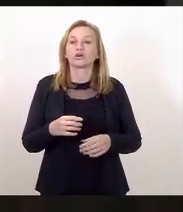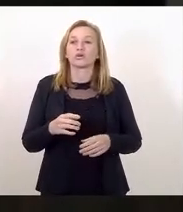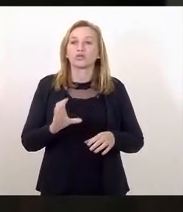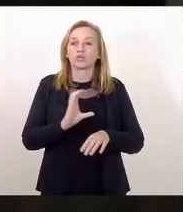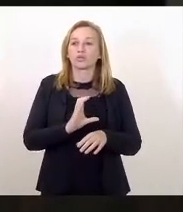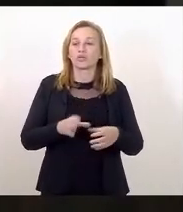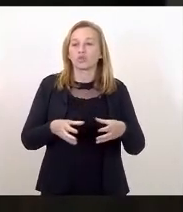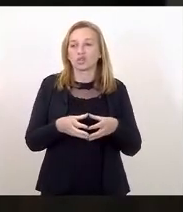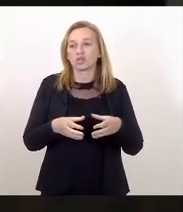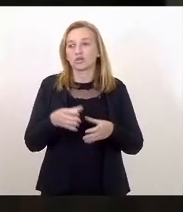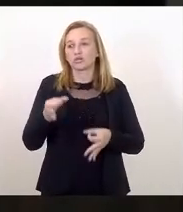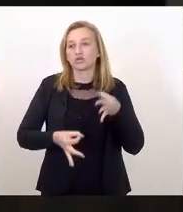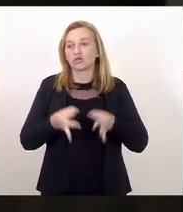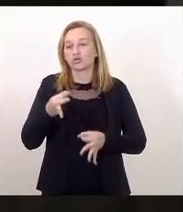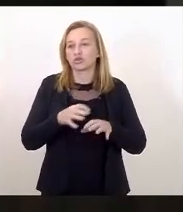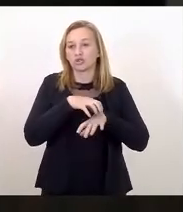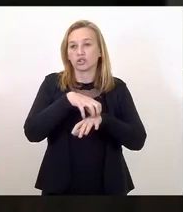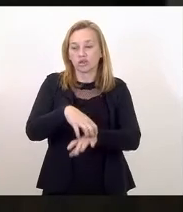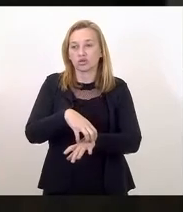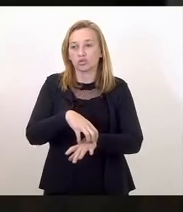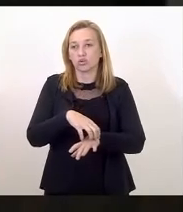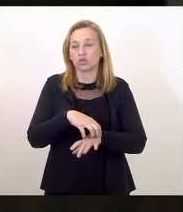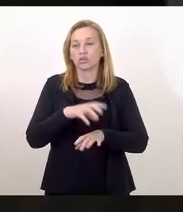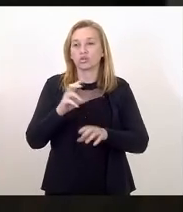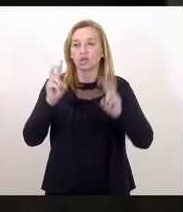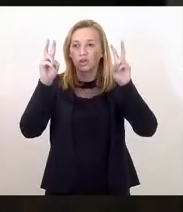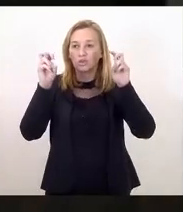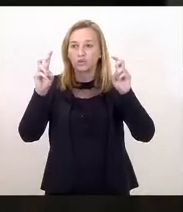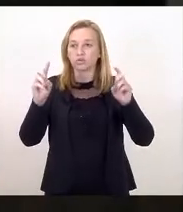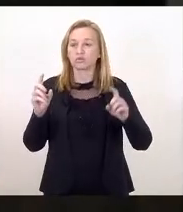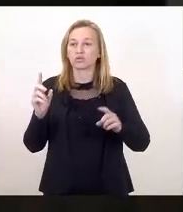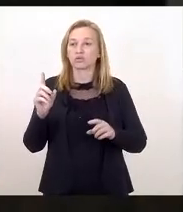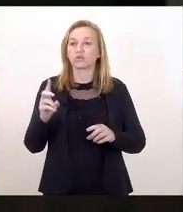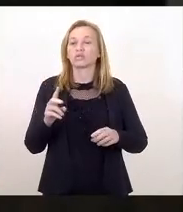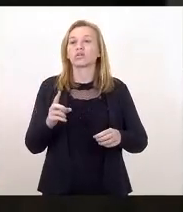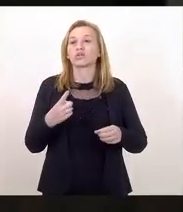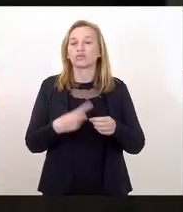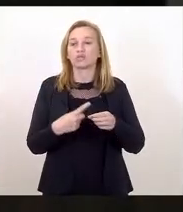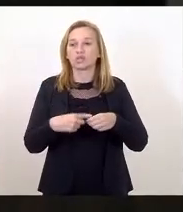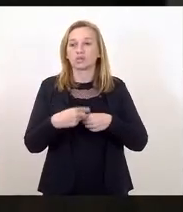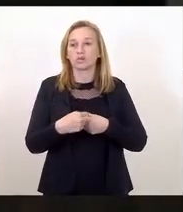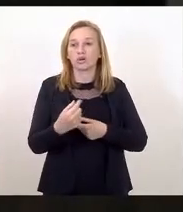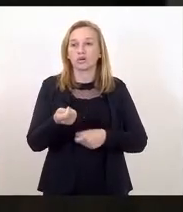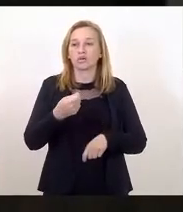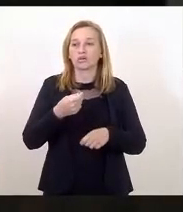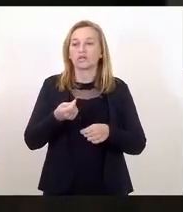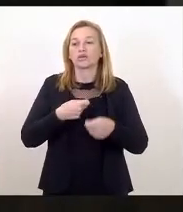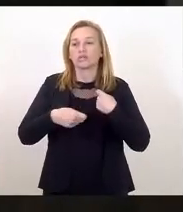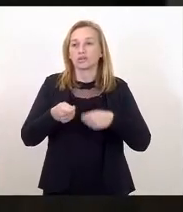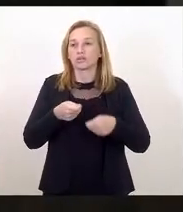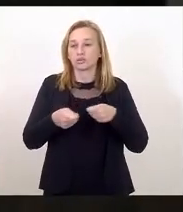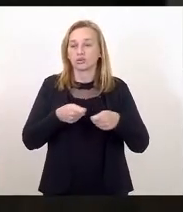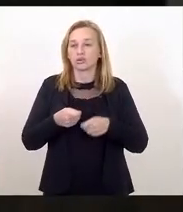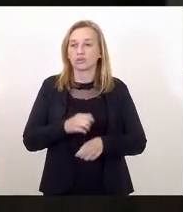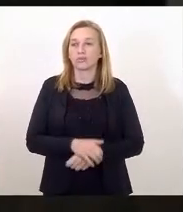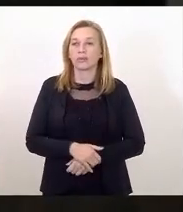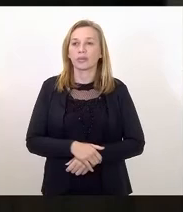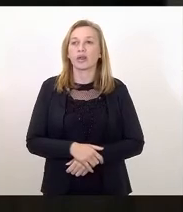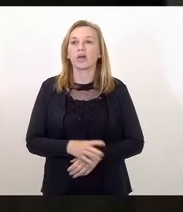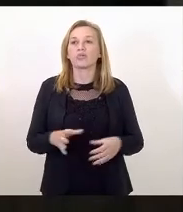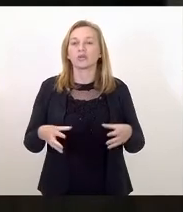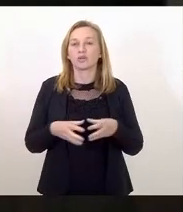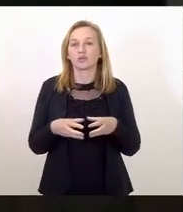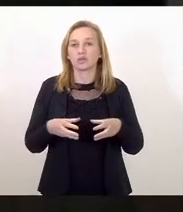Justiça, de Transporte, Defesa do Meio Ambiente, Assuntos Municipais de Desenvolvimento Regional, de Orçamento de Finanças, Fiscalização Financeira e Controle. Permite parecer pela